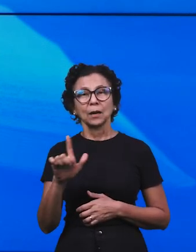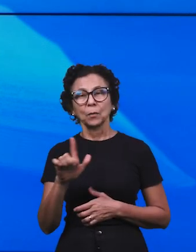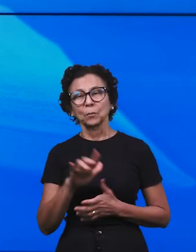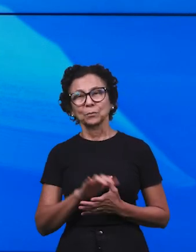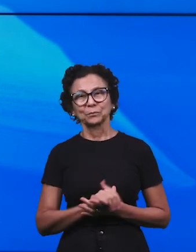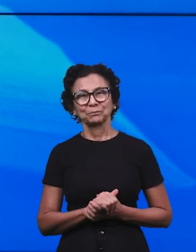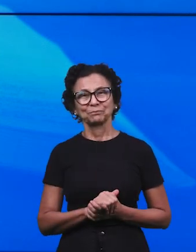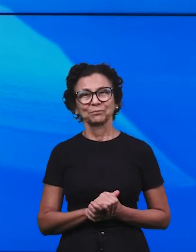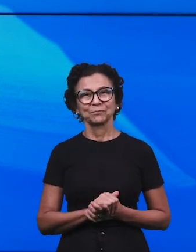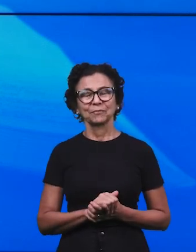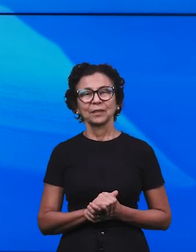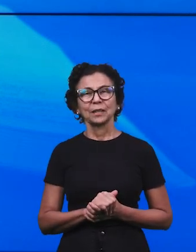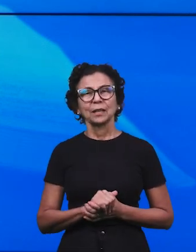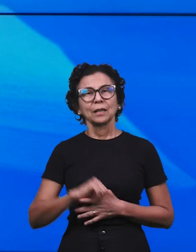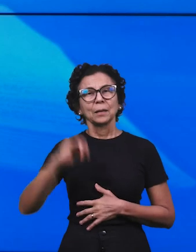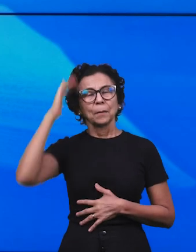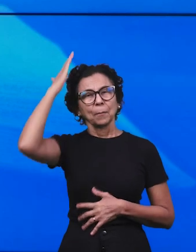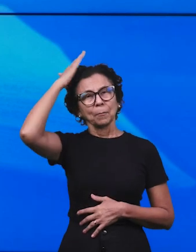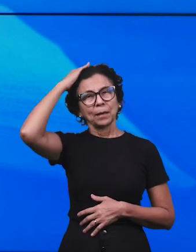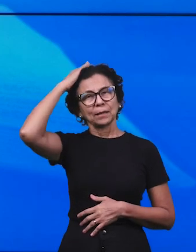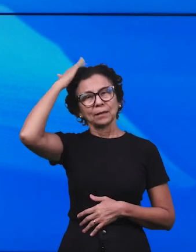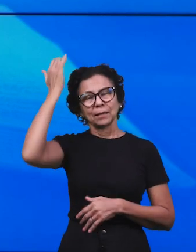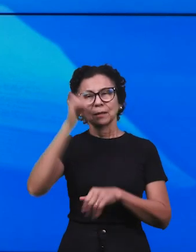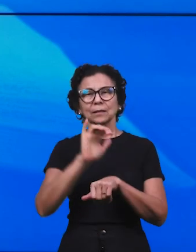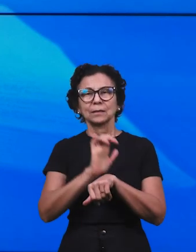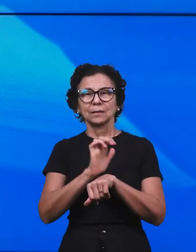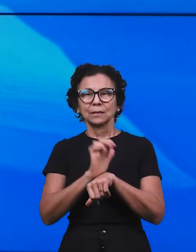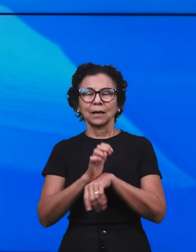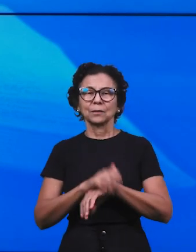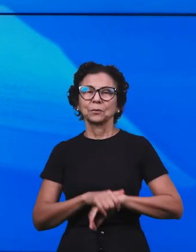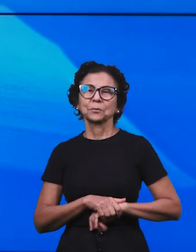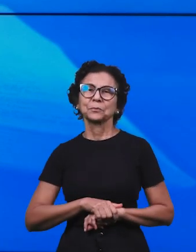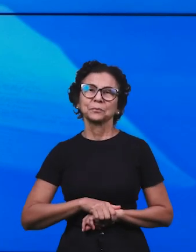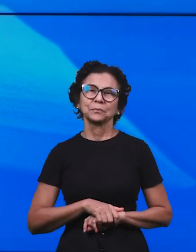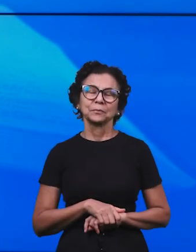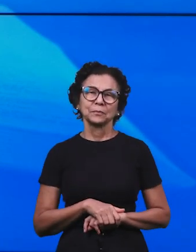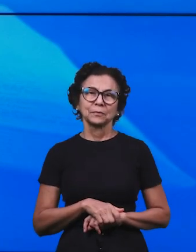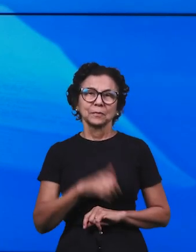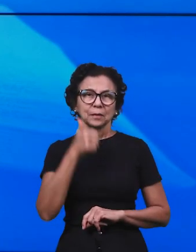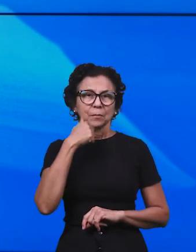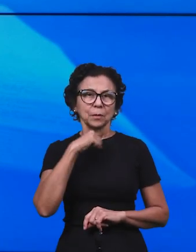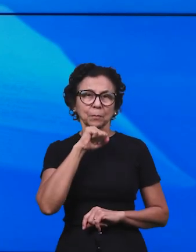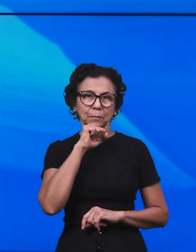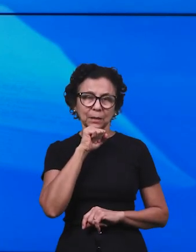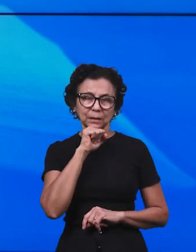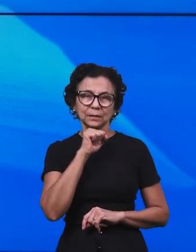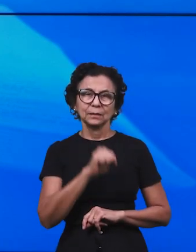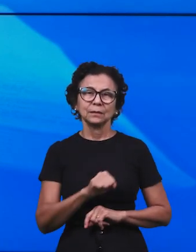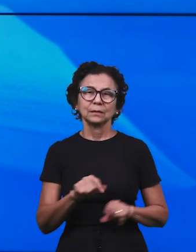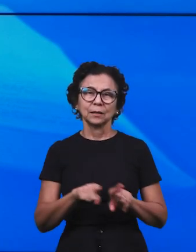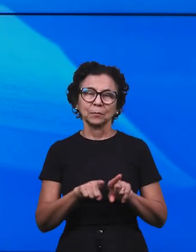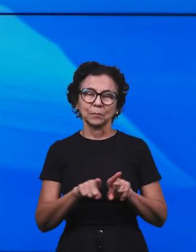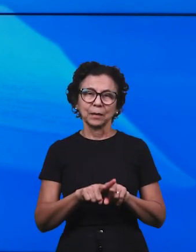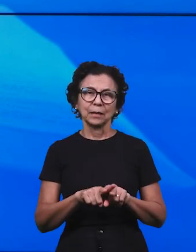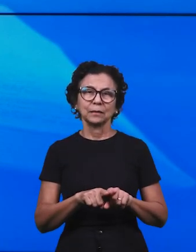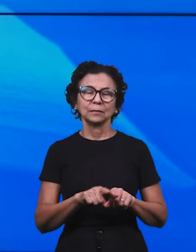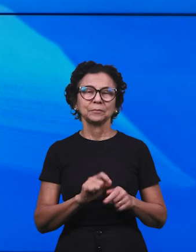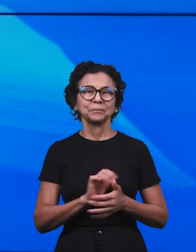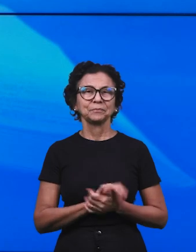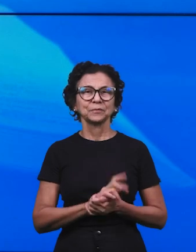é de Cerro Azul, lá do Paraná. Ele vai dar uma resposta, juntamente ali com a mamãe perguntando, e também